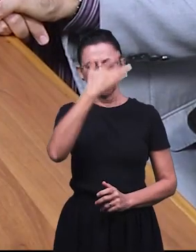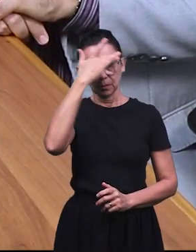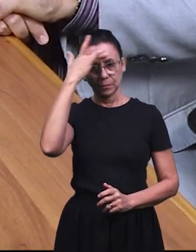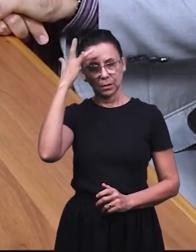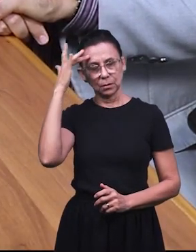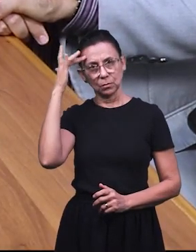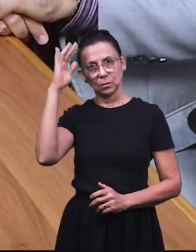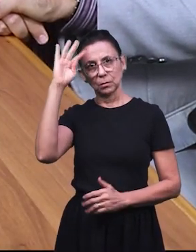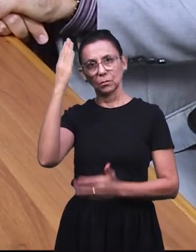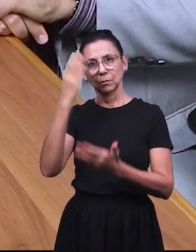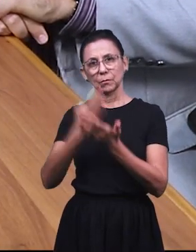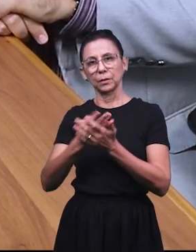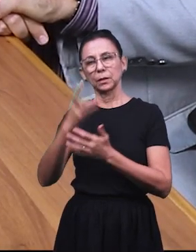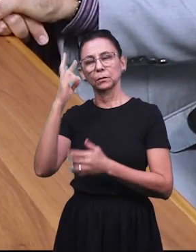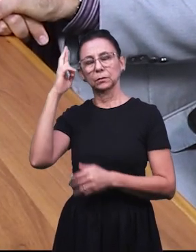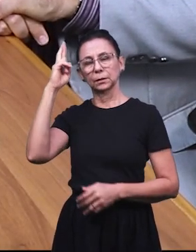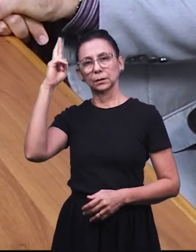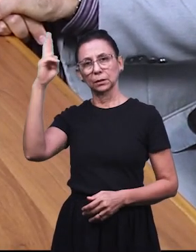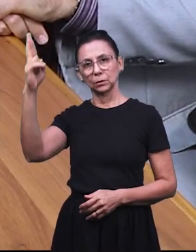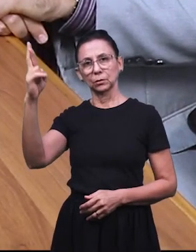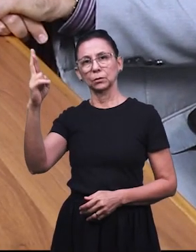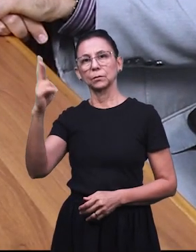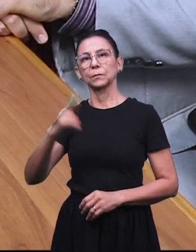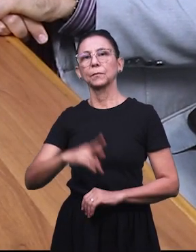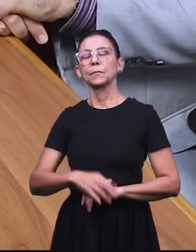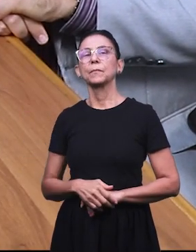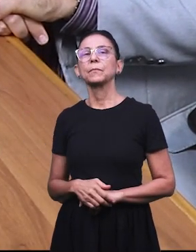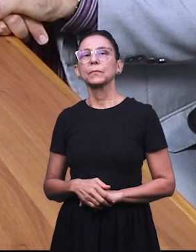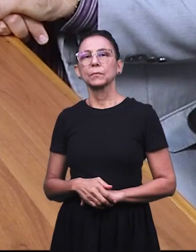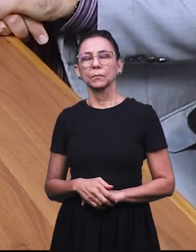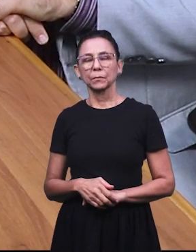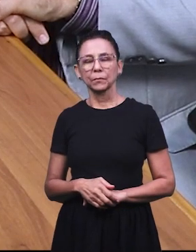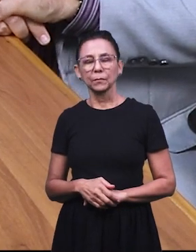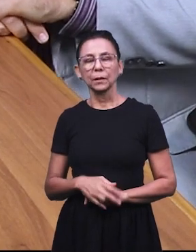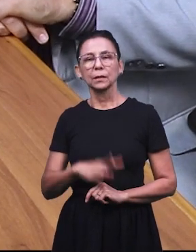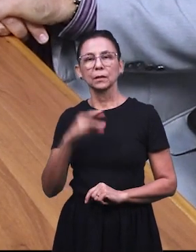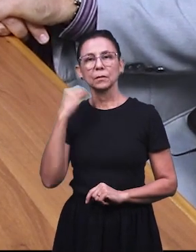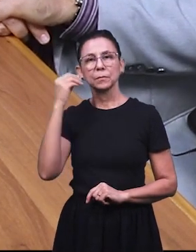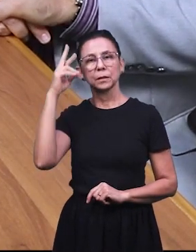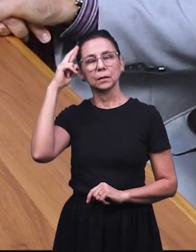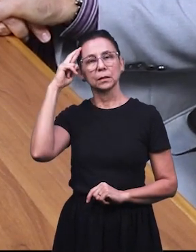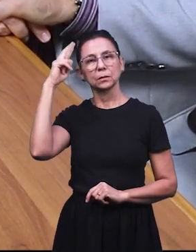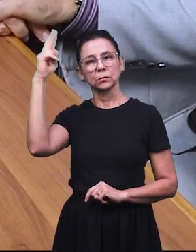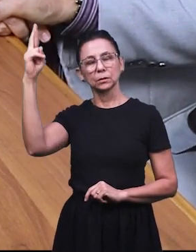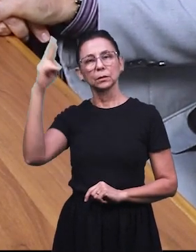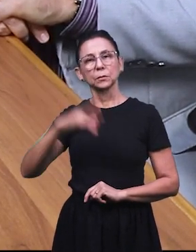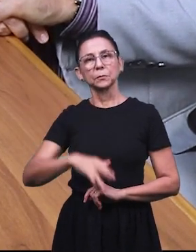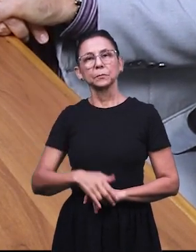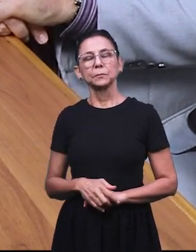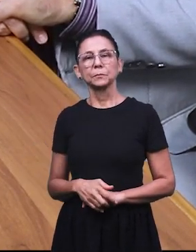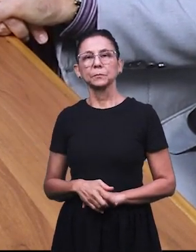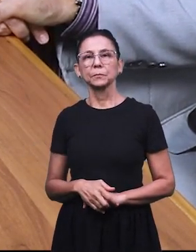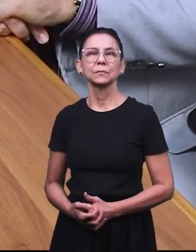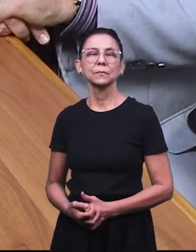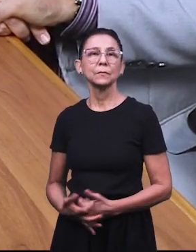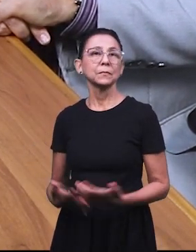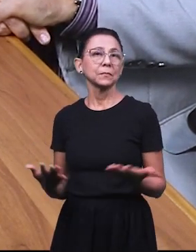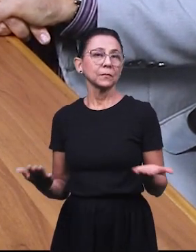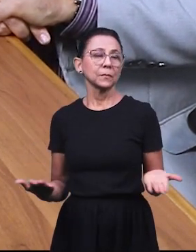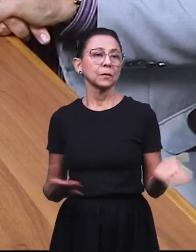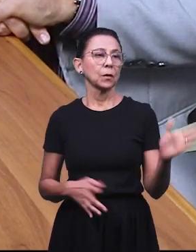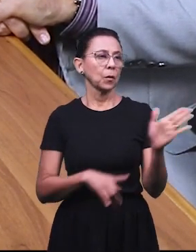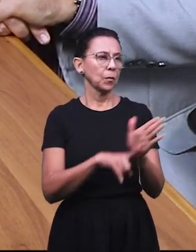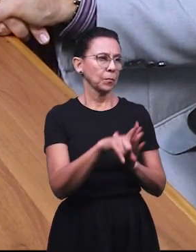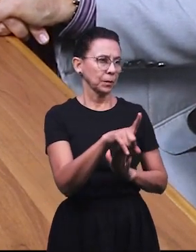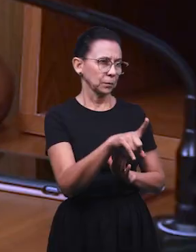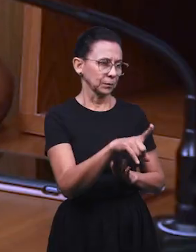podemos então dizer que é todo mundo que confia no Senhor ou que quer viver uma experiência com o Senhor e quer ser edificado. É isso